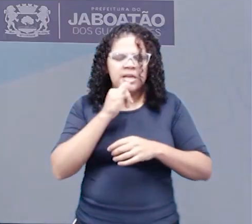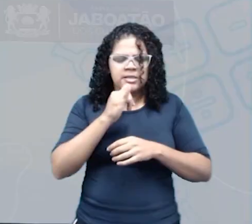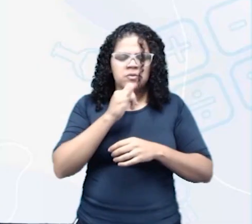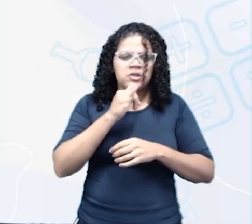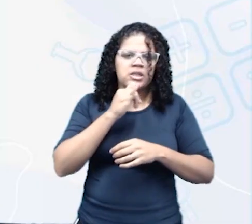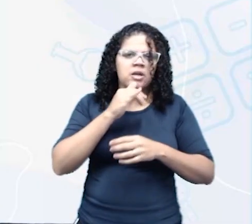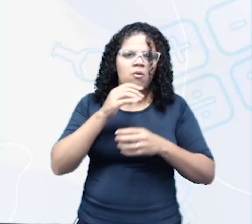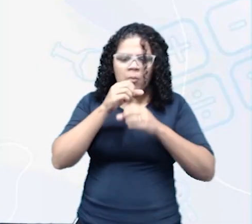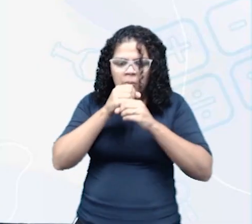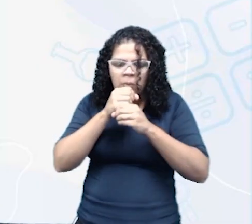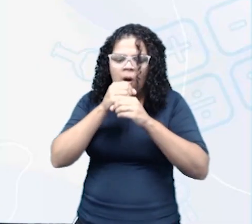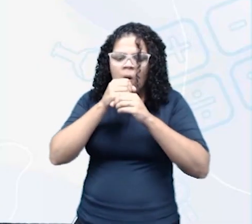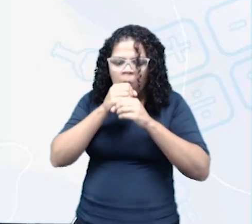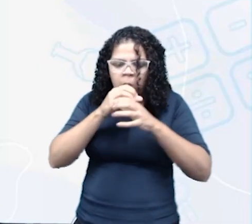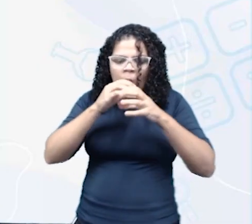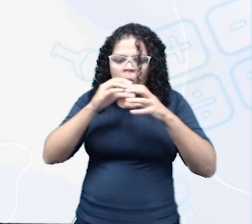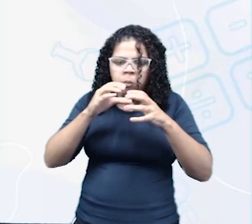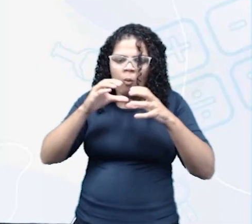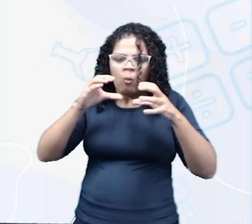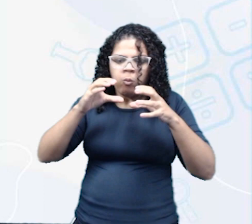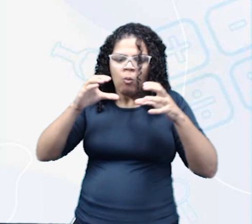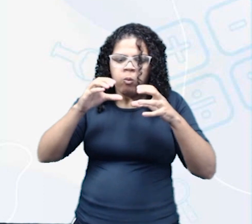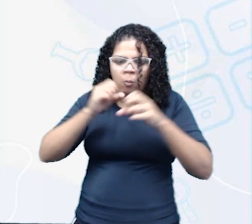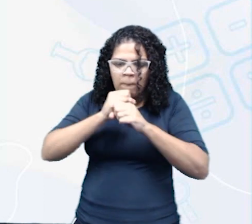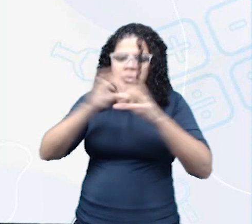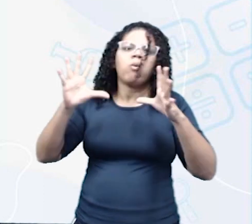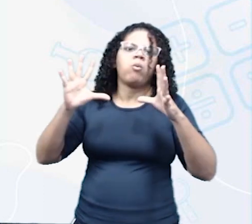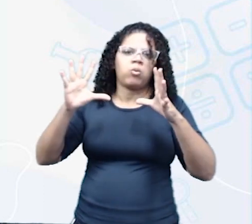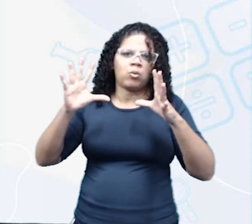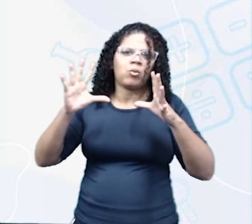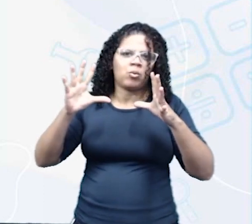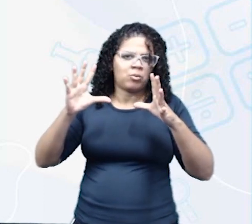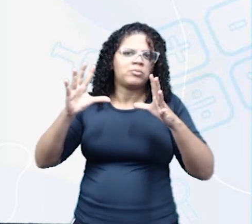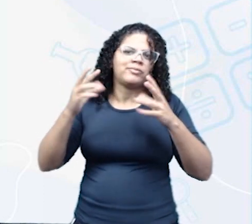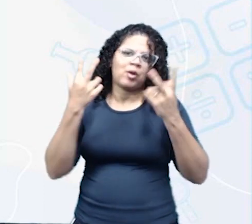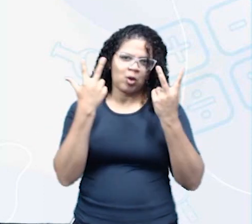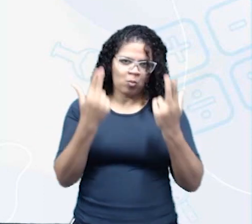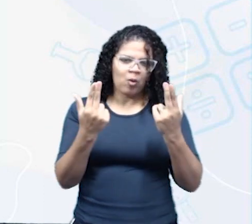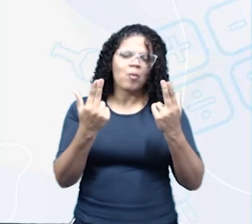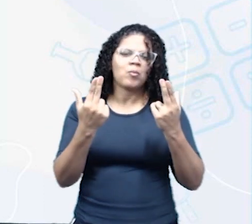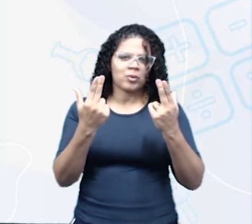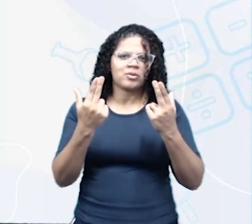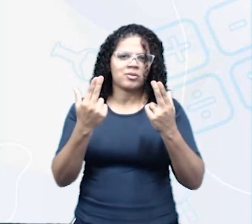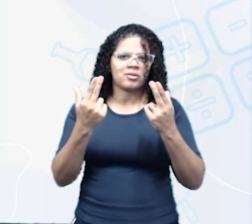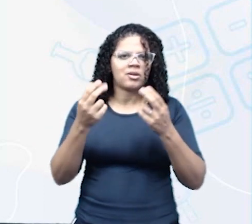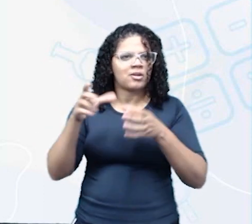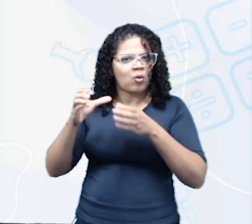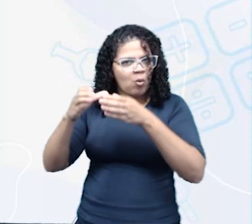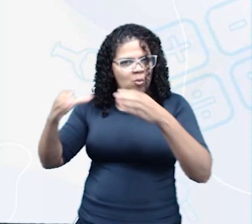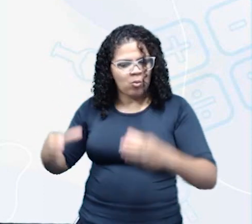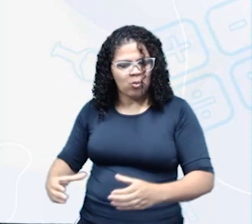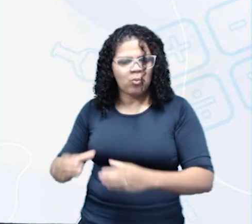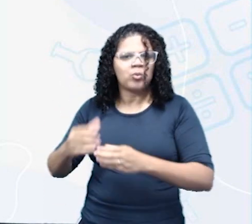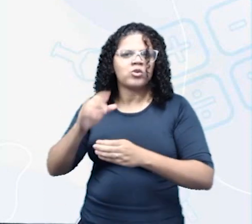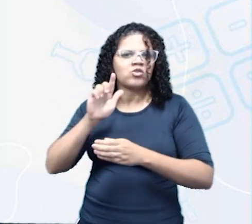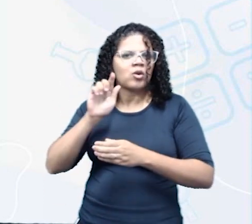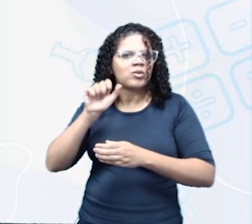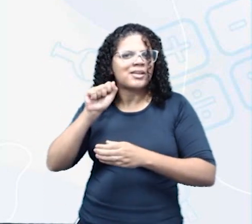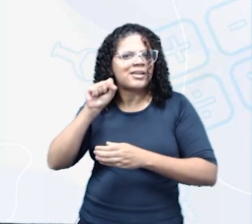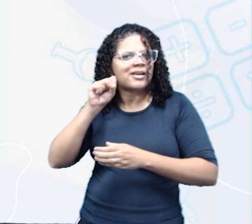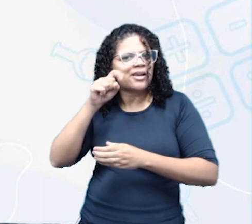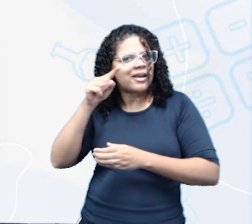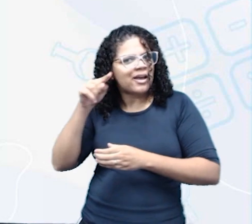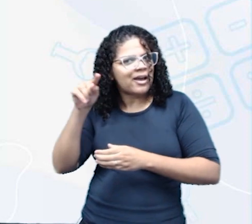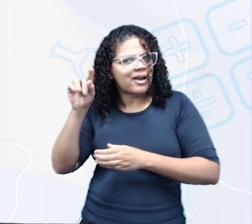né, ela pode até estourar. A mesma coisa poderia acontecer aqui com o botijão, então ele precisa ser muito forte.